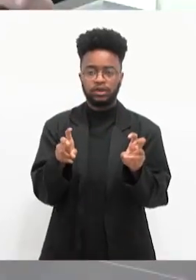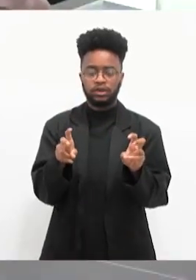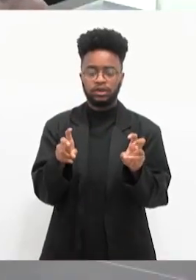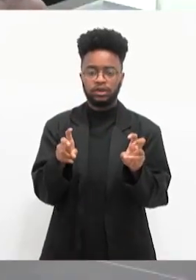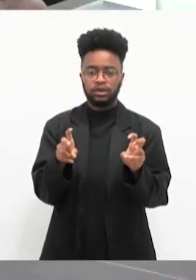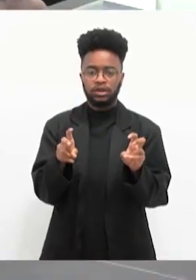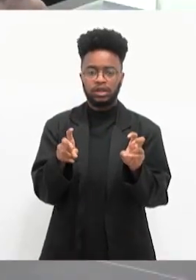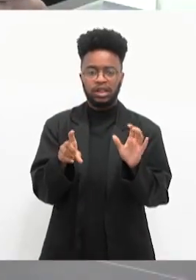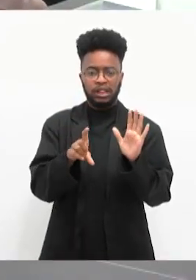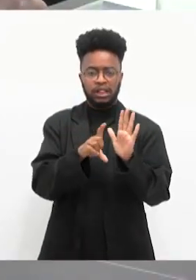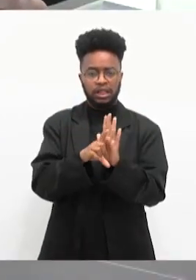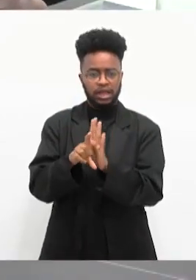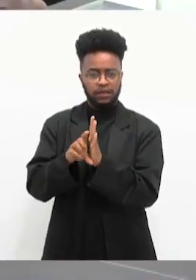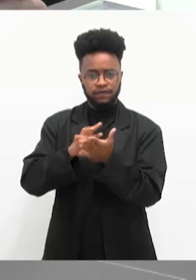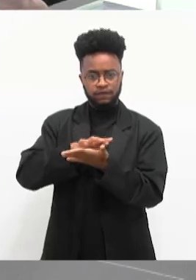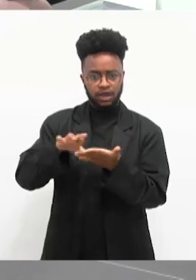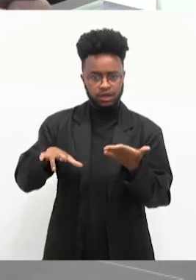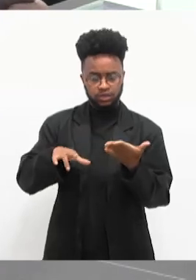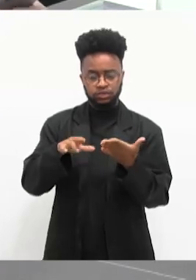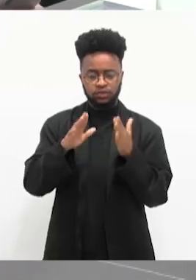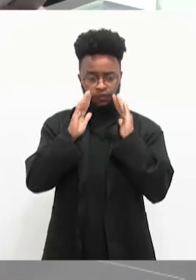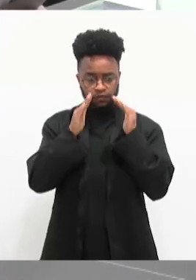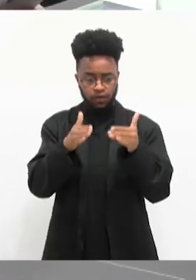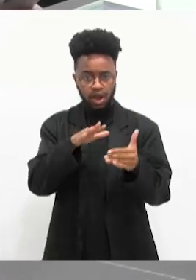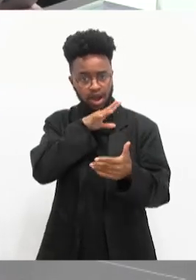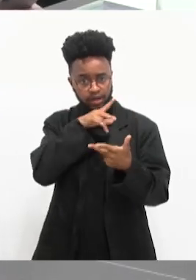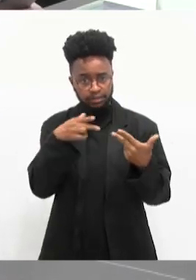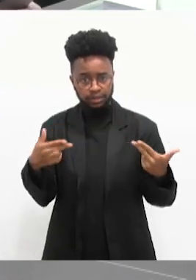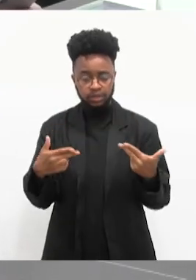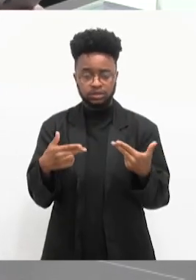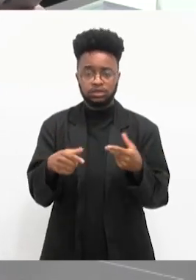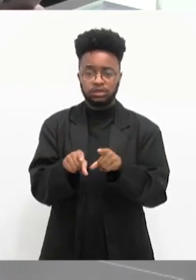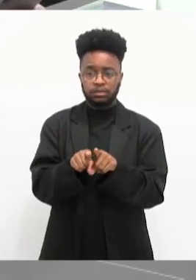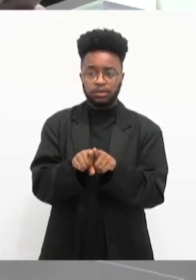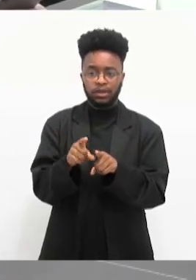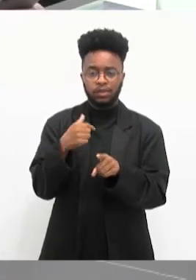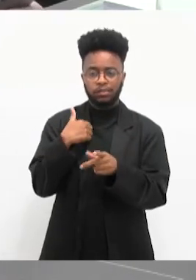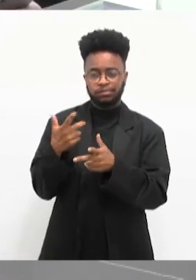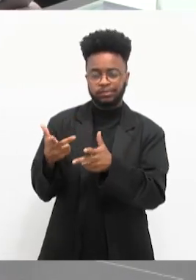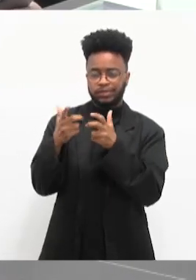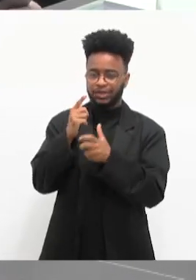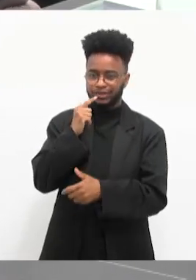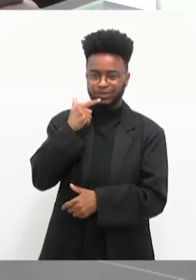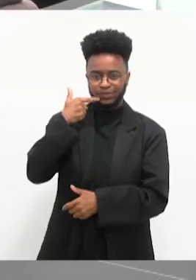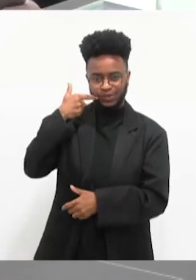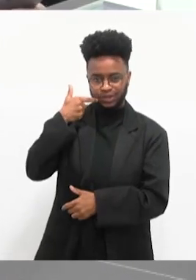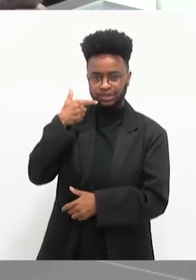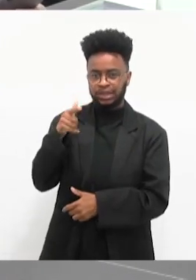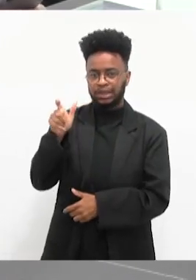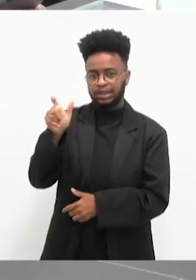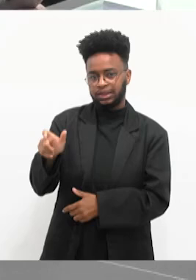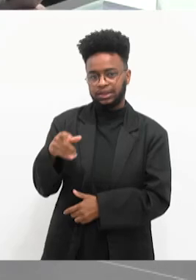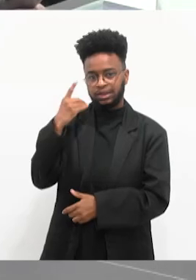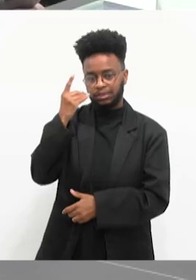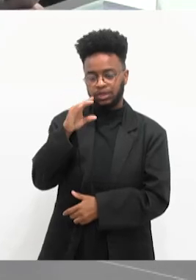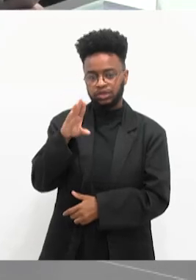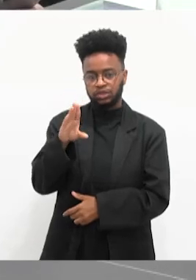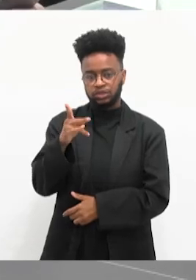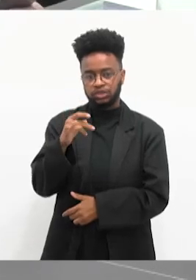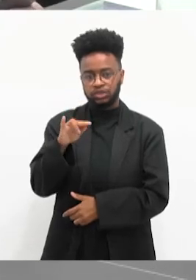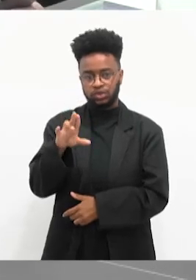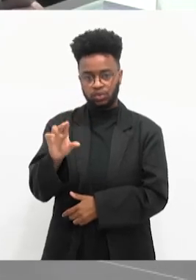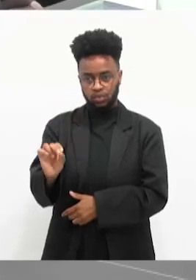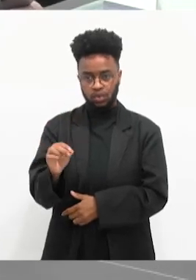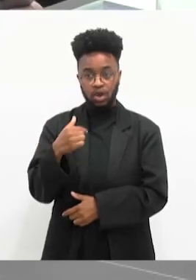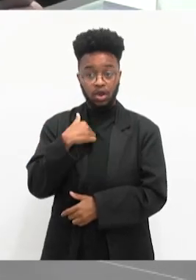vasta legislação para animais, e vi um sorriso de canto aqui do nosso deputado Chico Machado. Eu acho que é